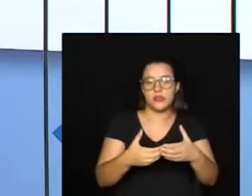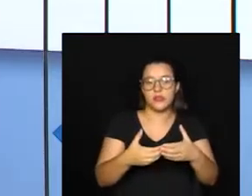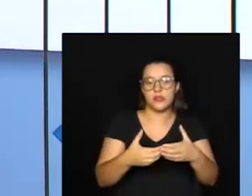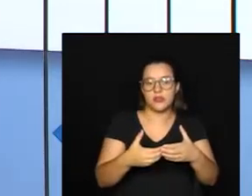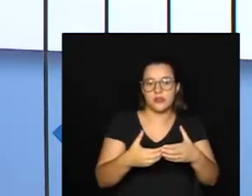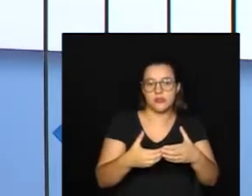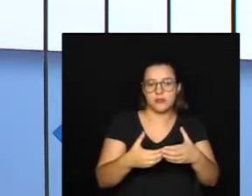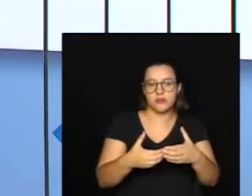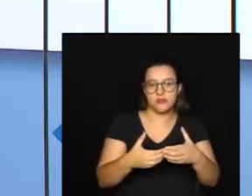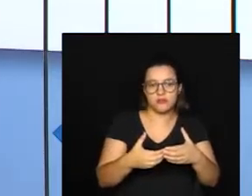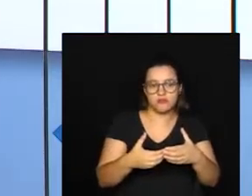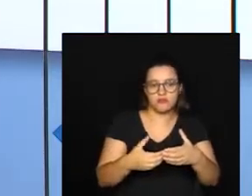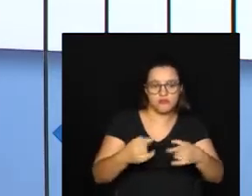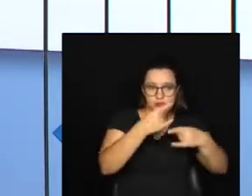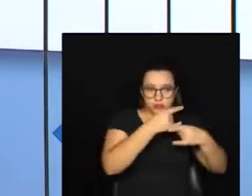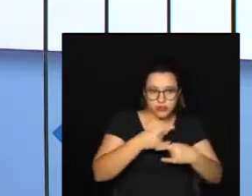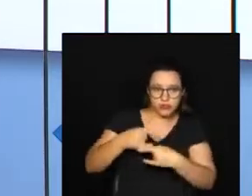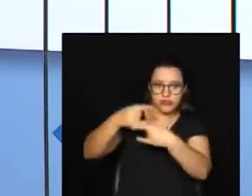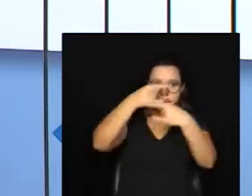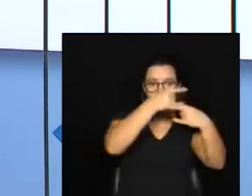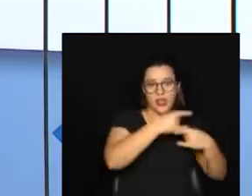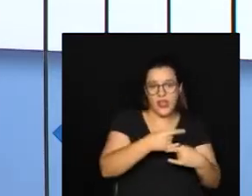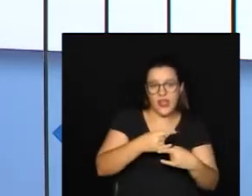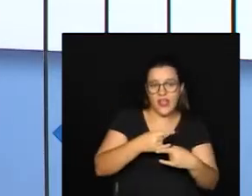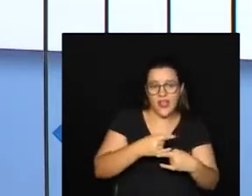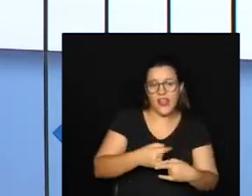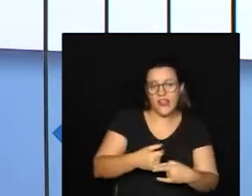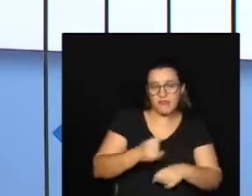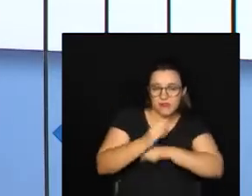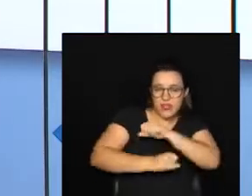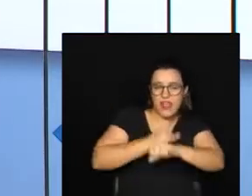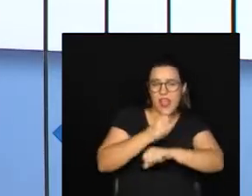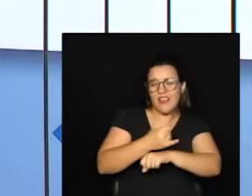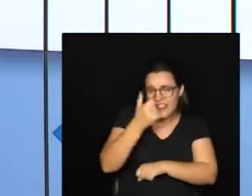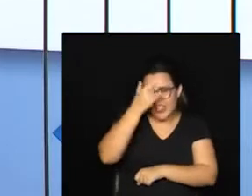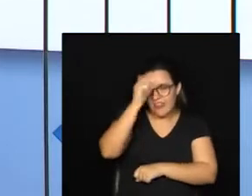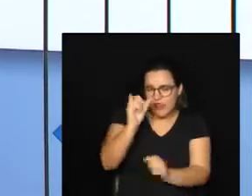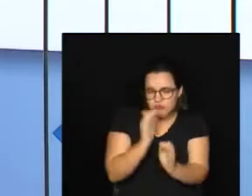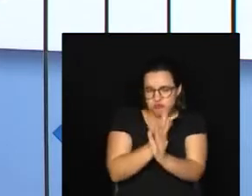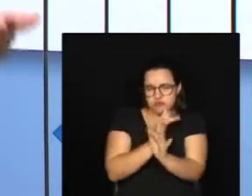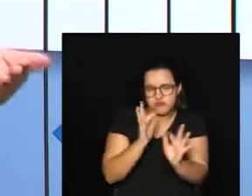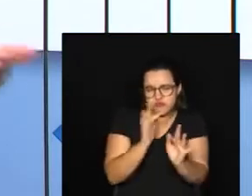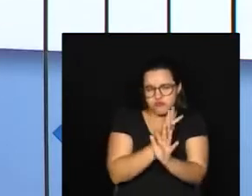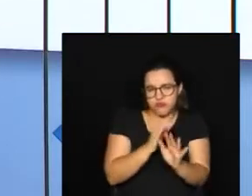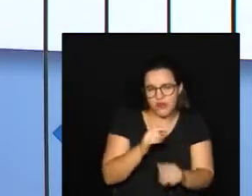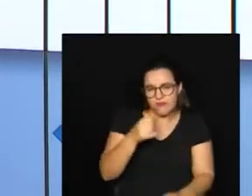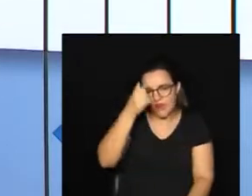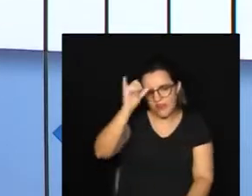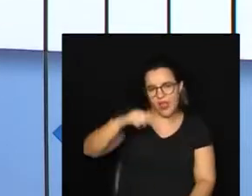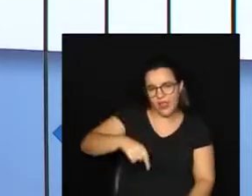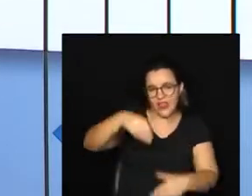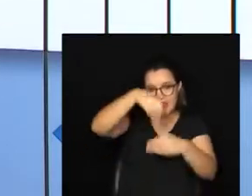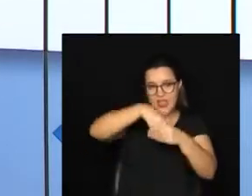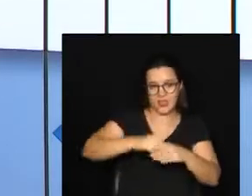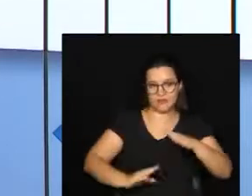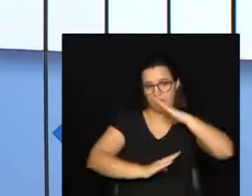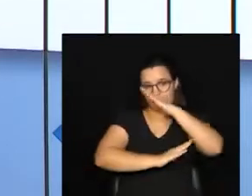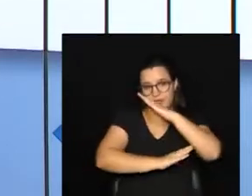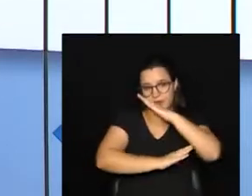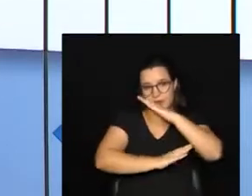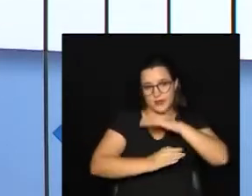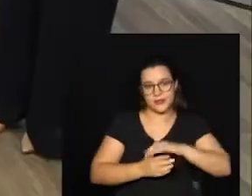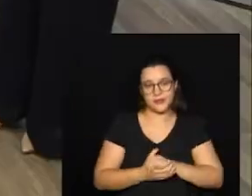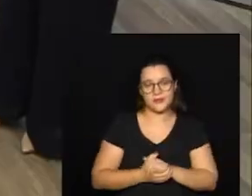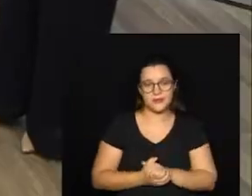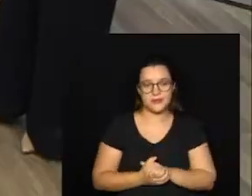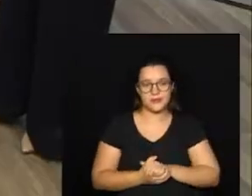de deliberação remota, para evitar justamente a aglomeração no espaço da Câmara Municipal de Campinas,